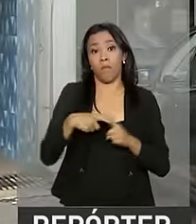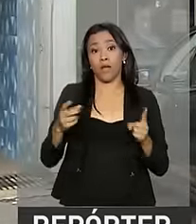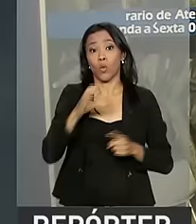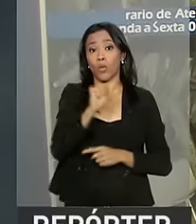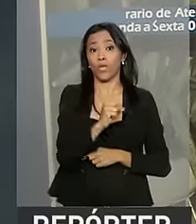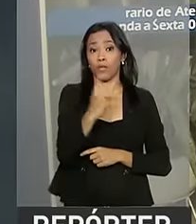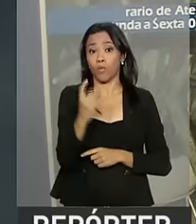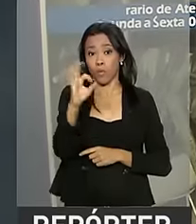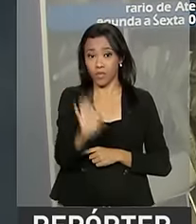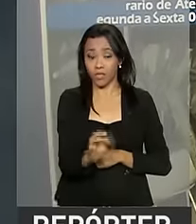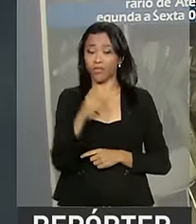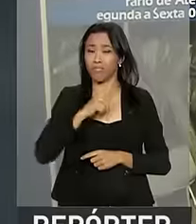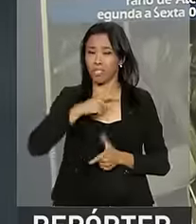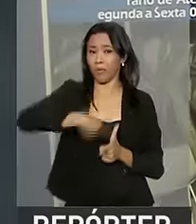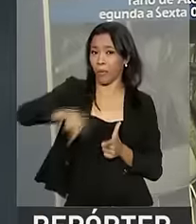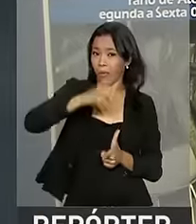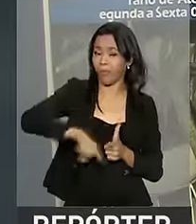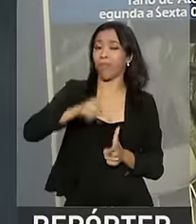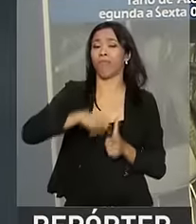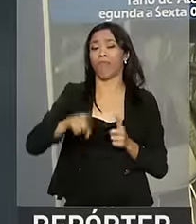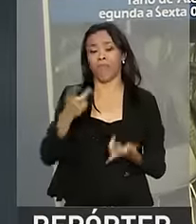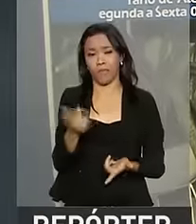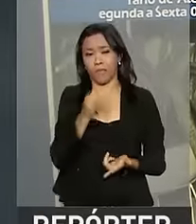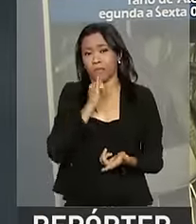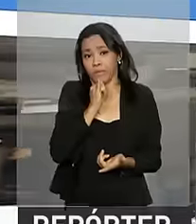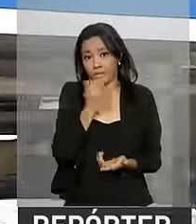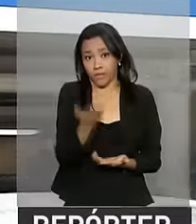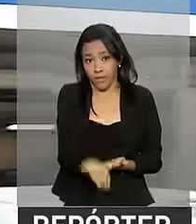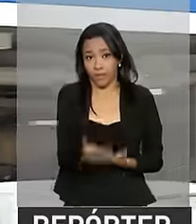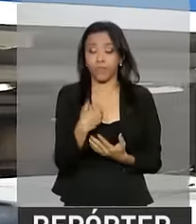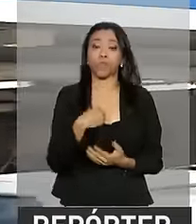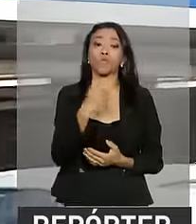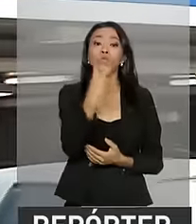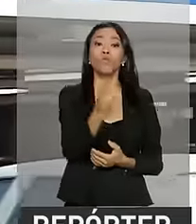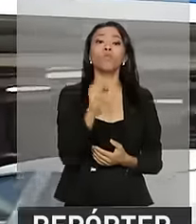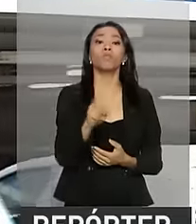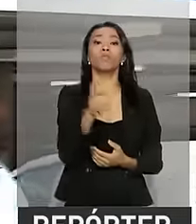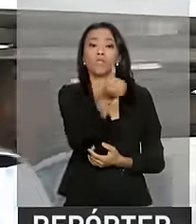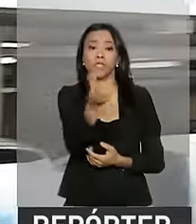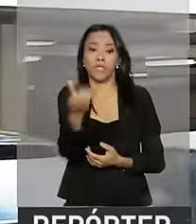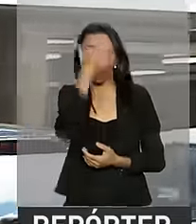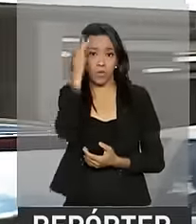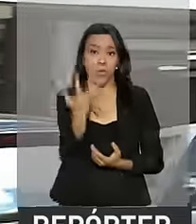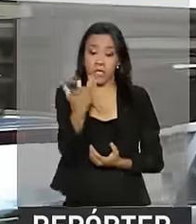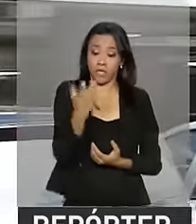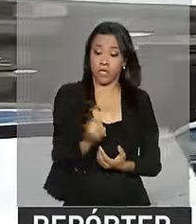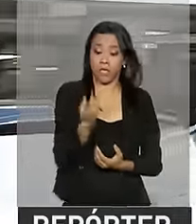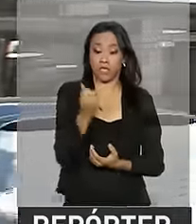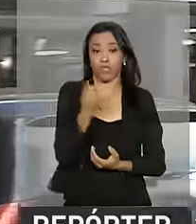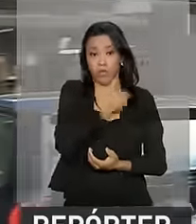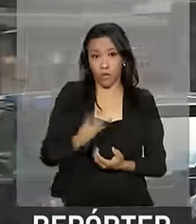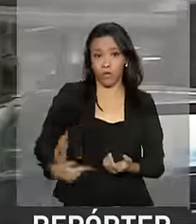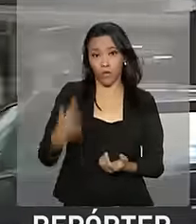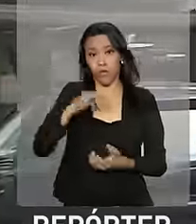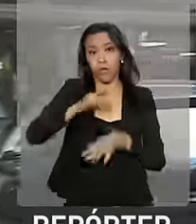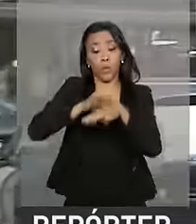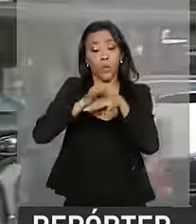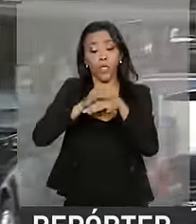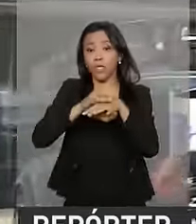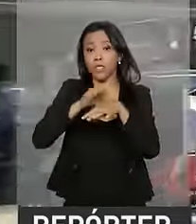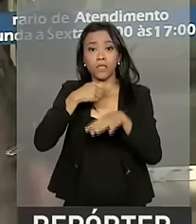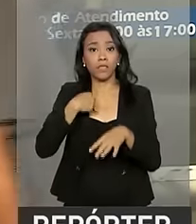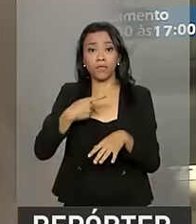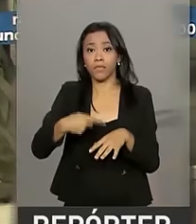eles continham alguns indícios de irregularidade por exemplo 2600 pessoas rece um benefício por doenças que não